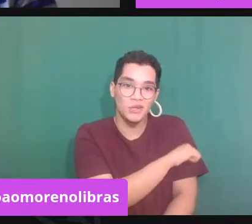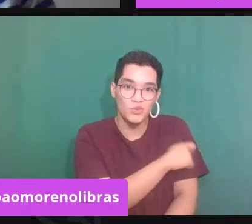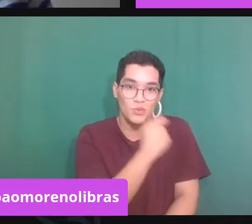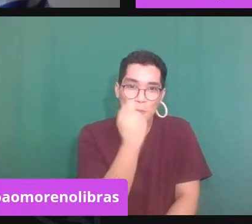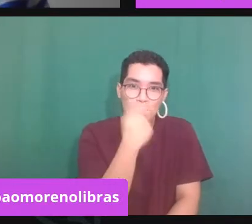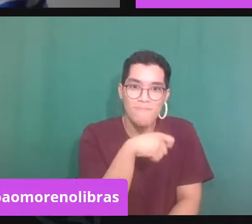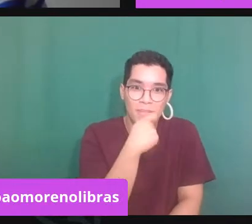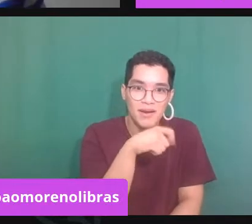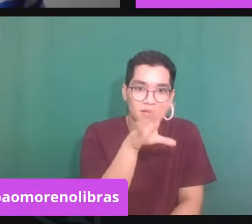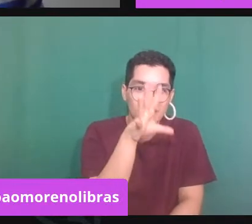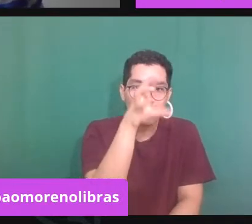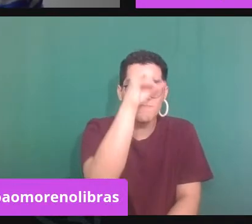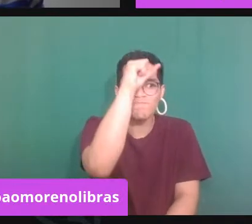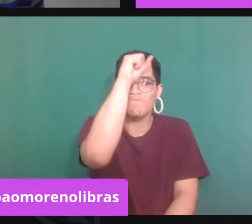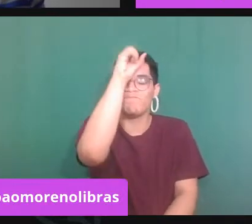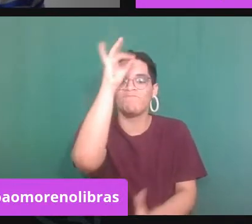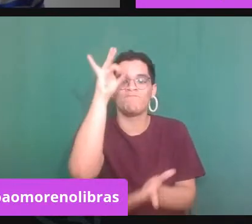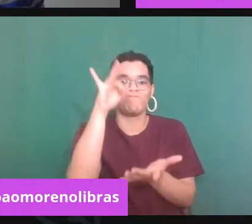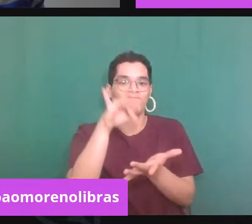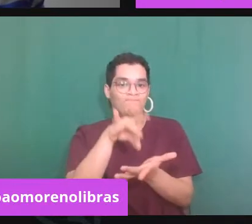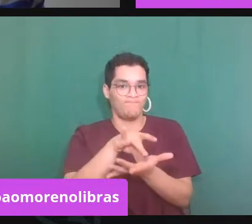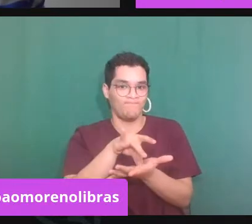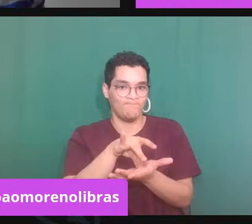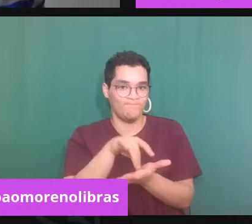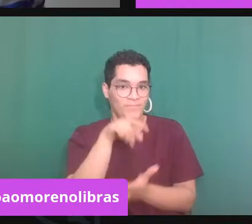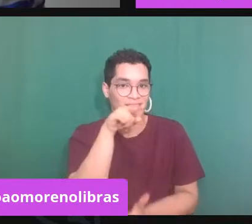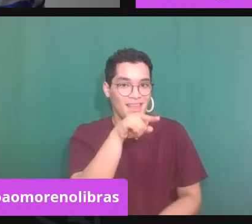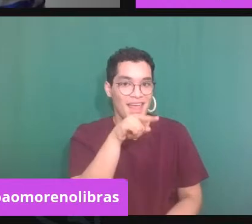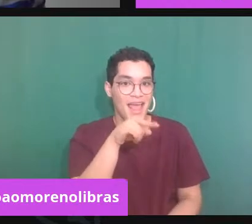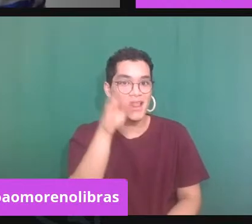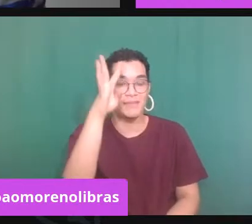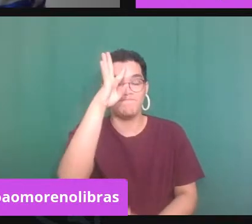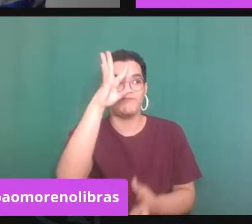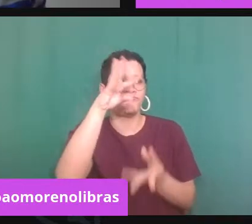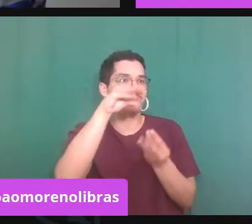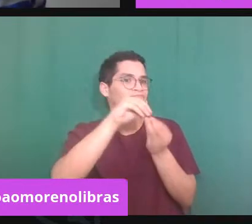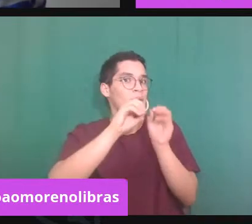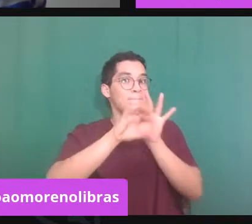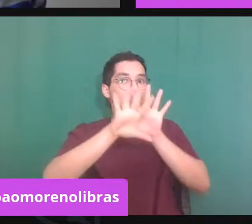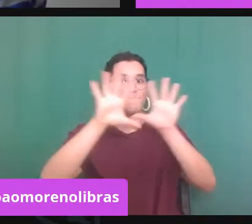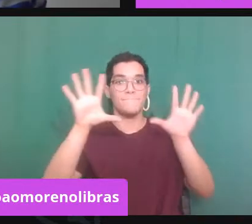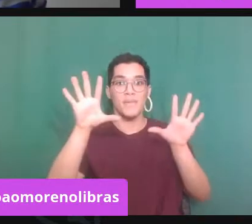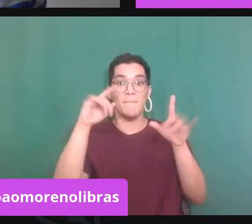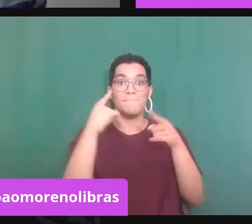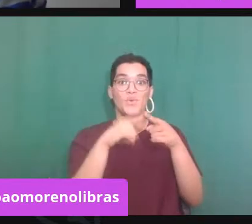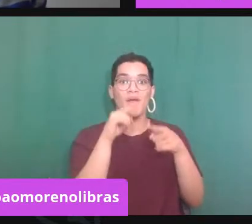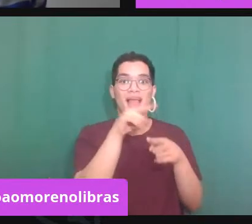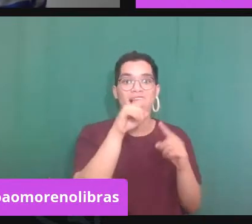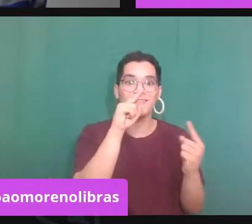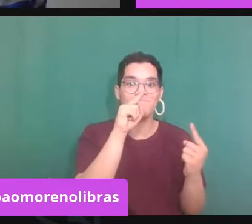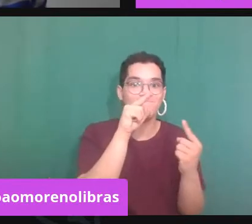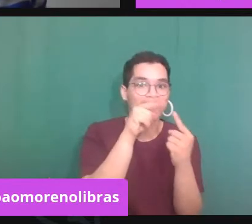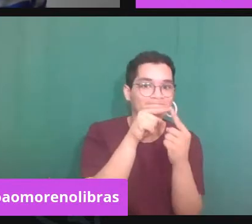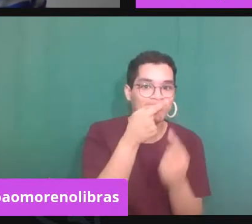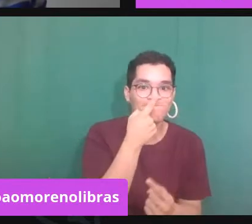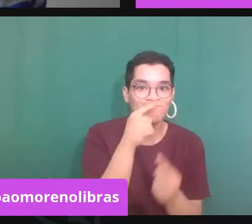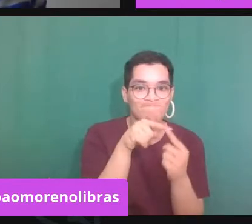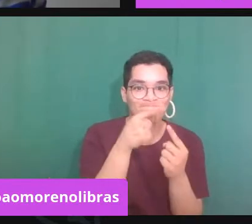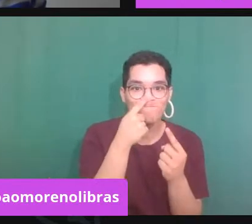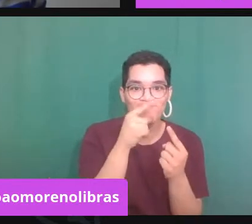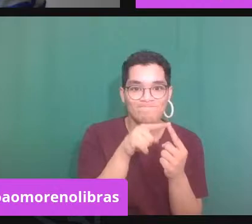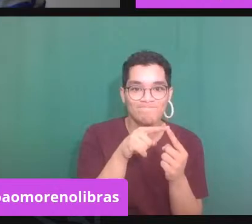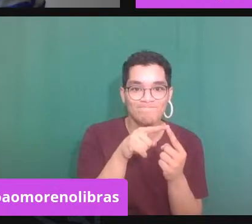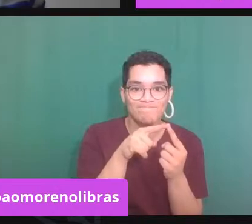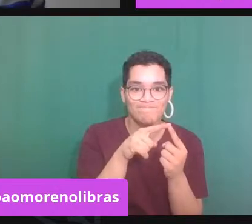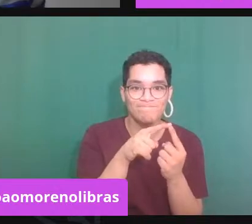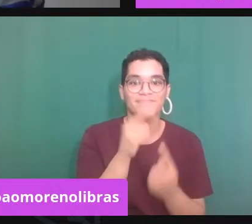aceitar o desafio de participar do aprendizado. Então, o conhecimento prévio, saiba, como o Ausubel diz, né?